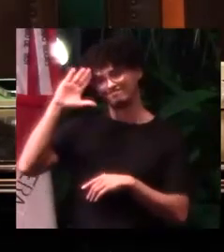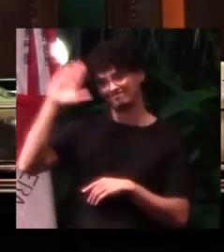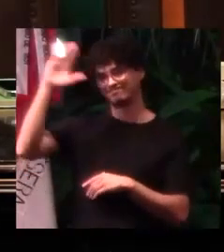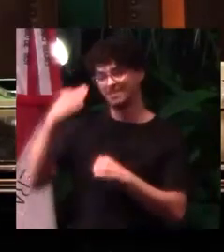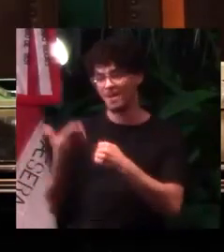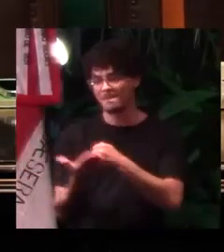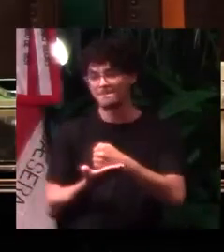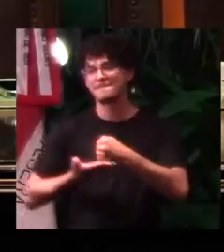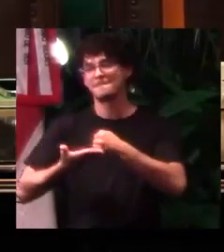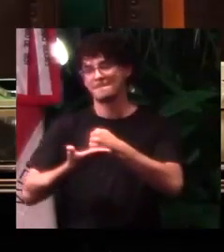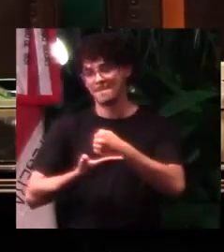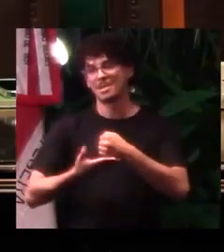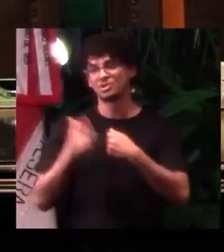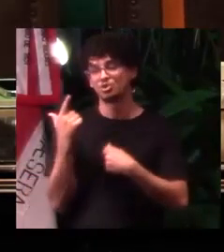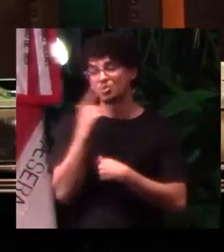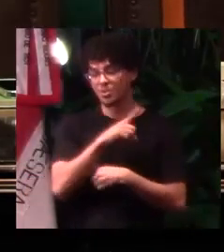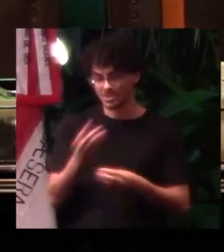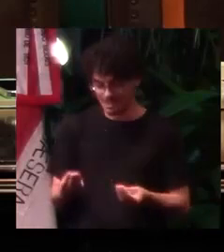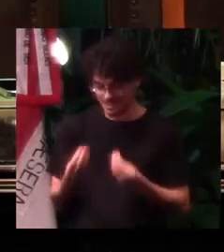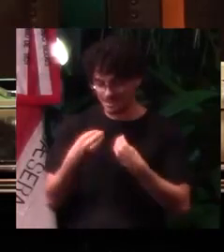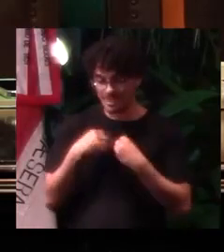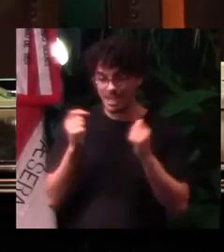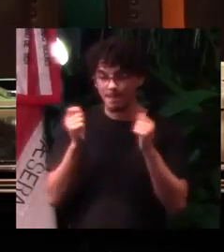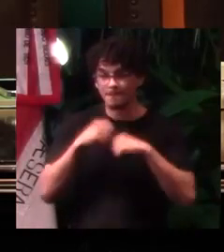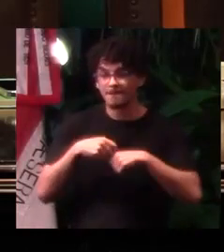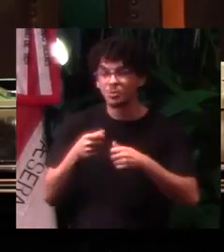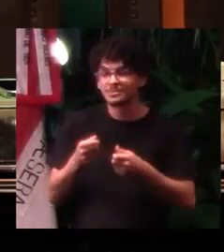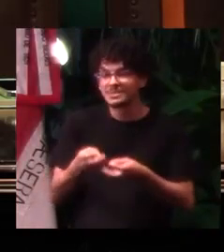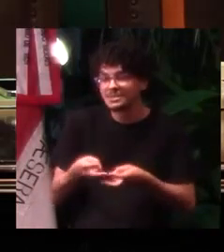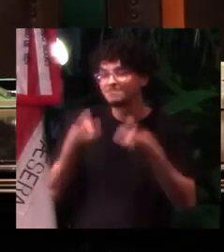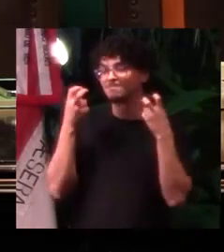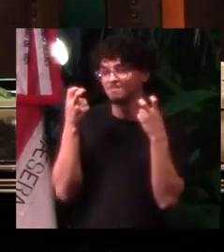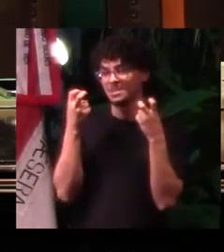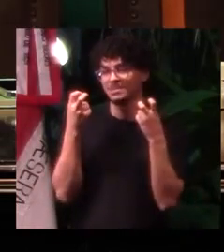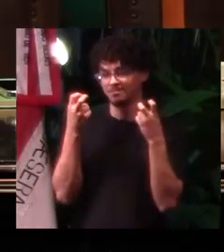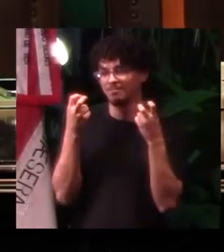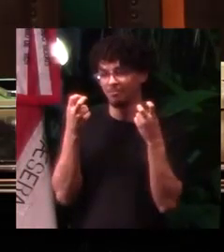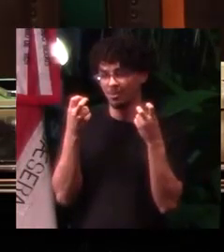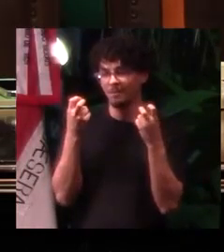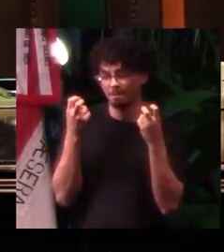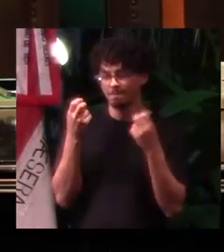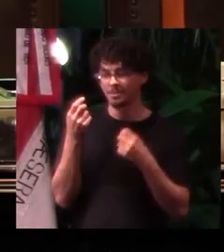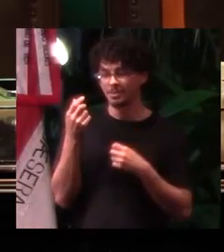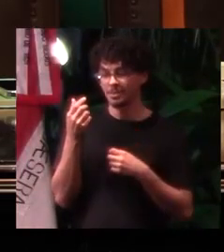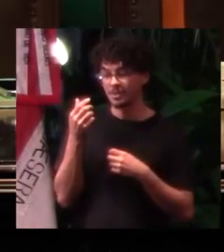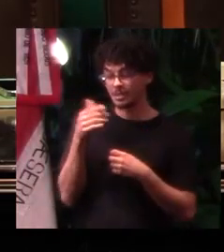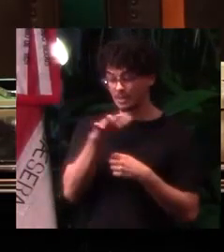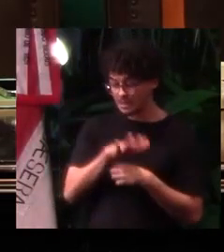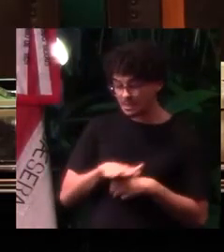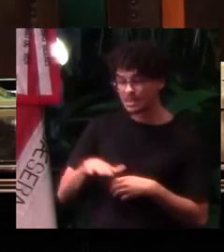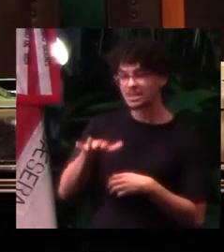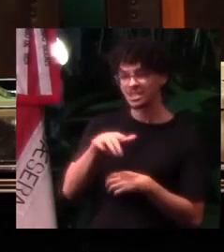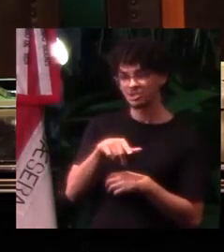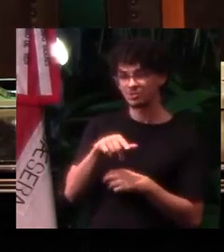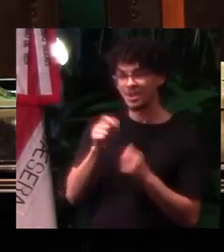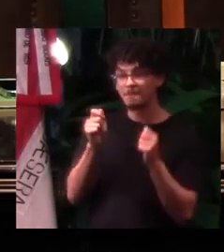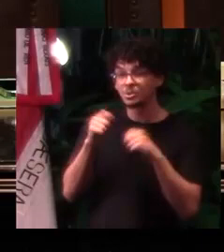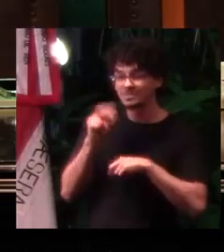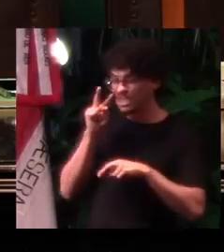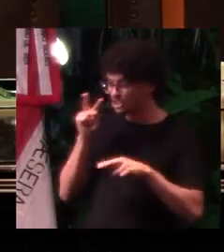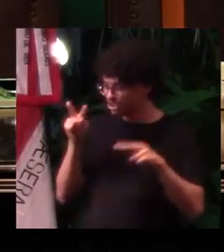perceber que, por meio dessa descentralização,